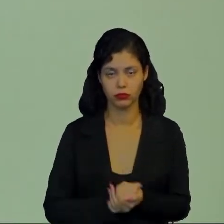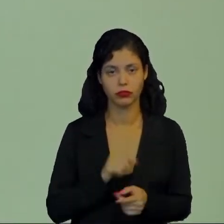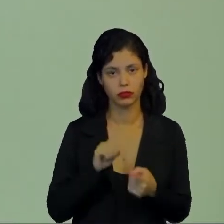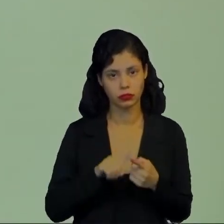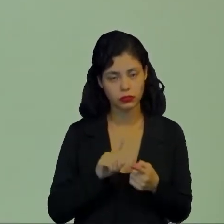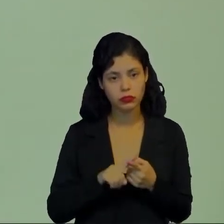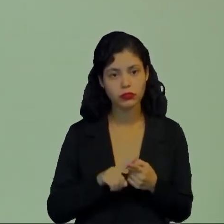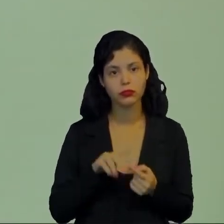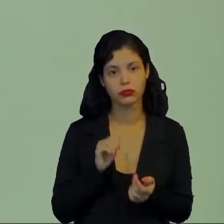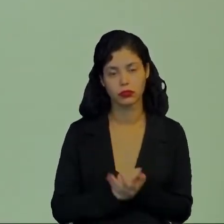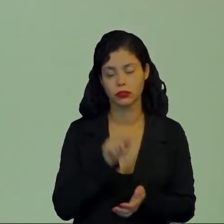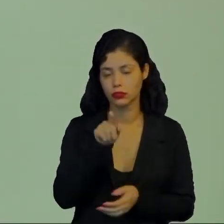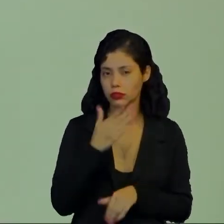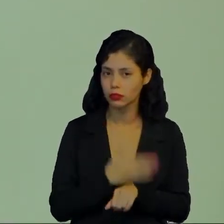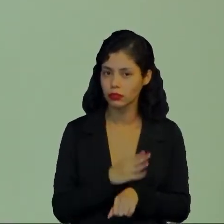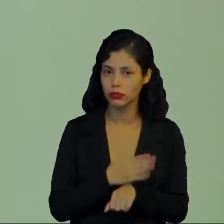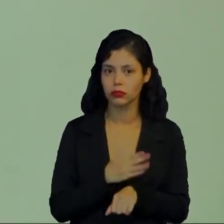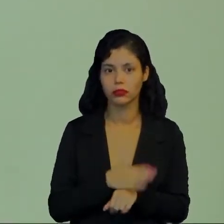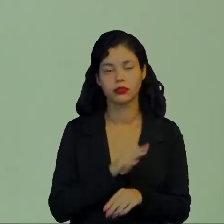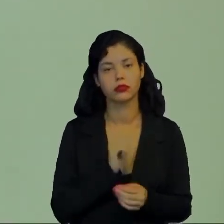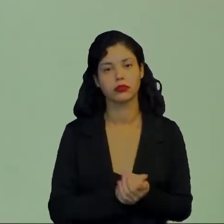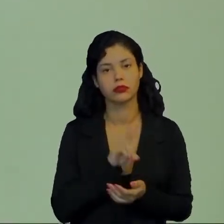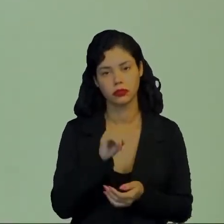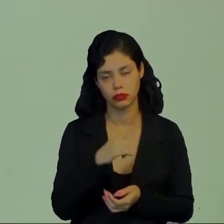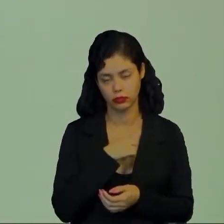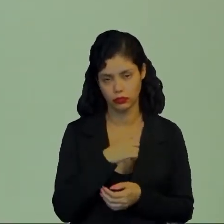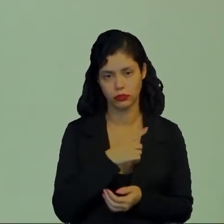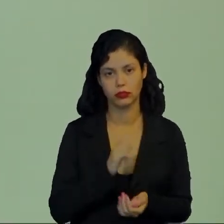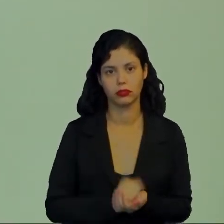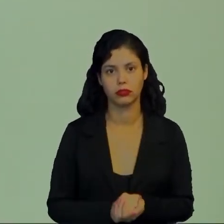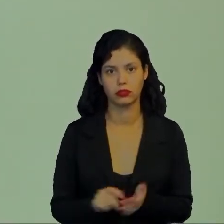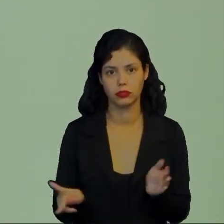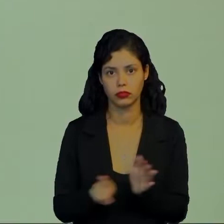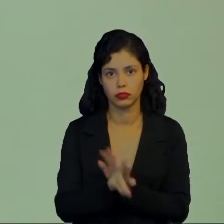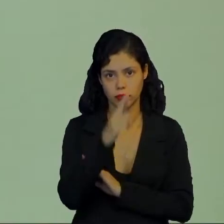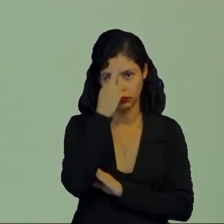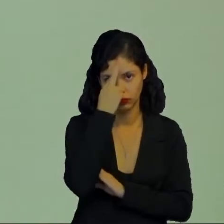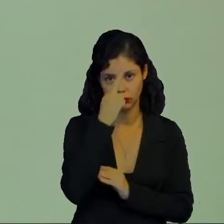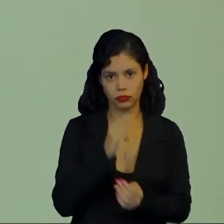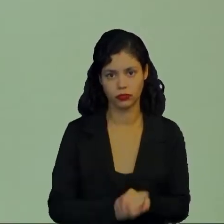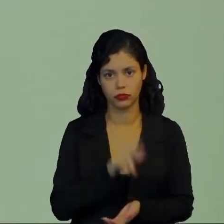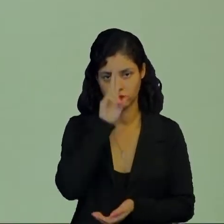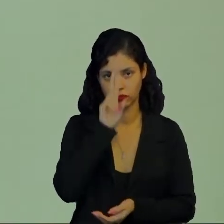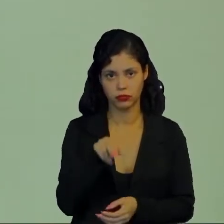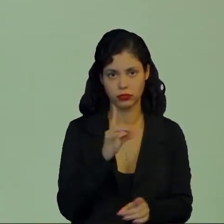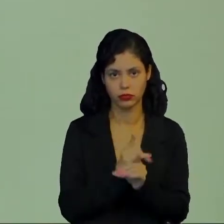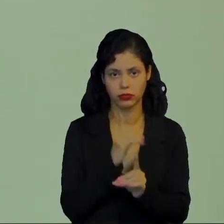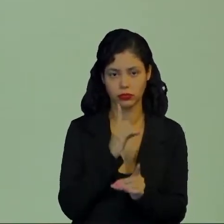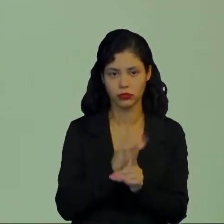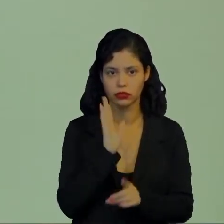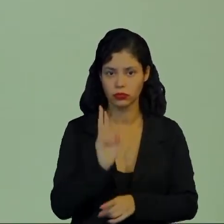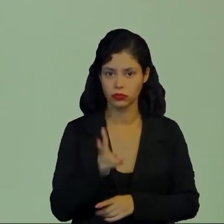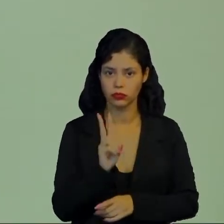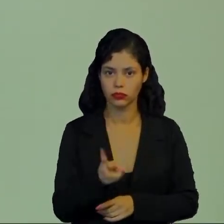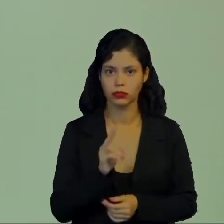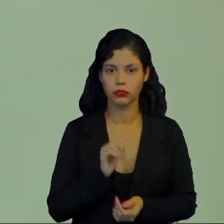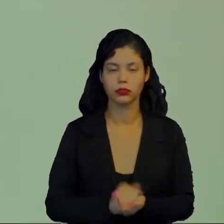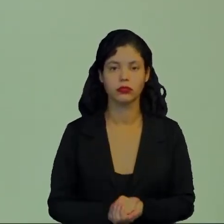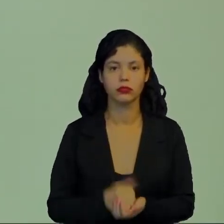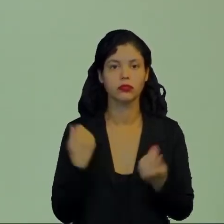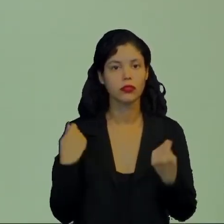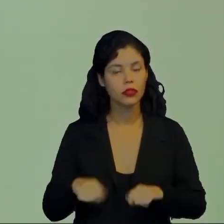Porque você praticar, você sempre vai ter a sua razão, vai encontrar sempre os valores que